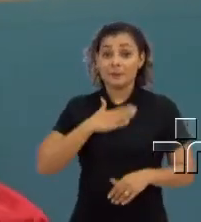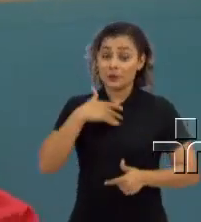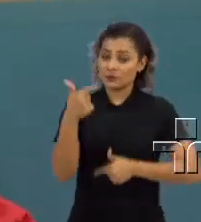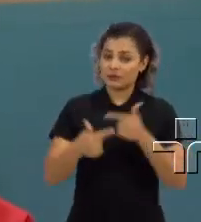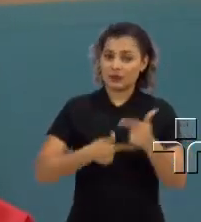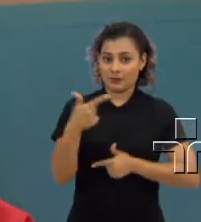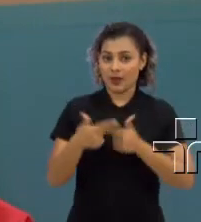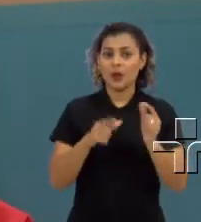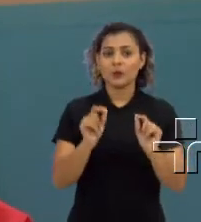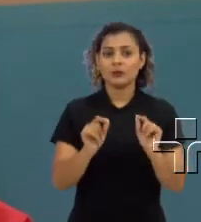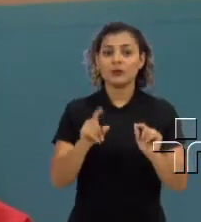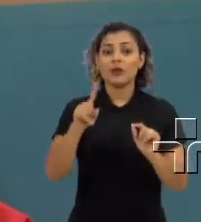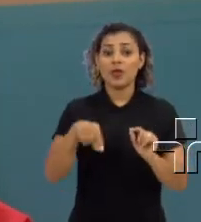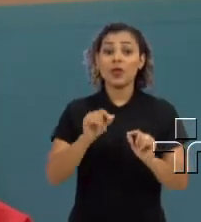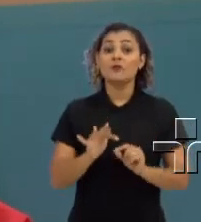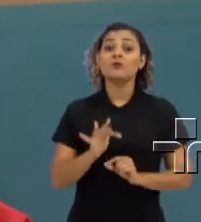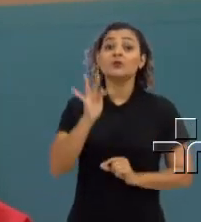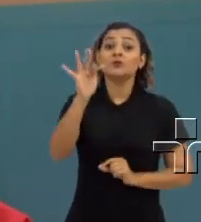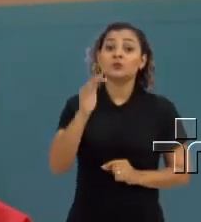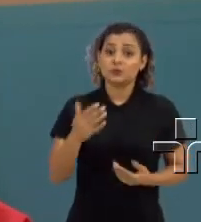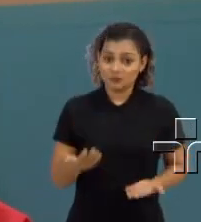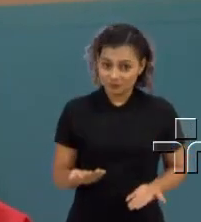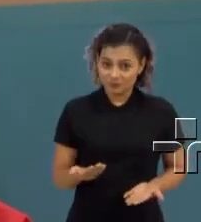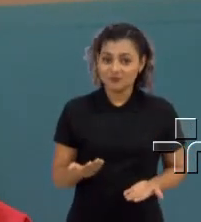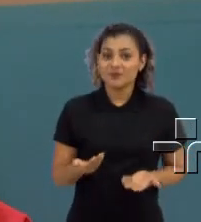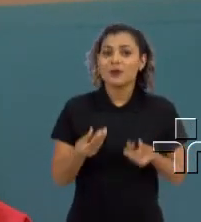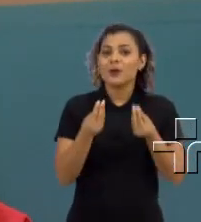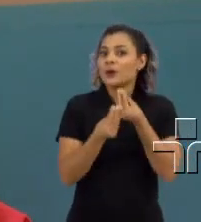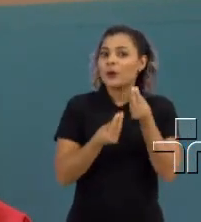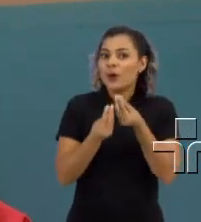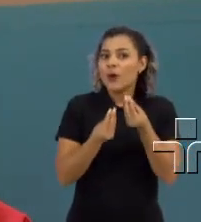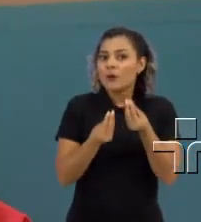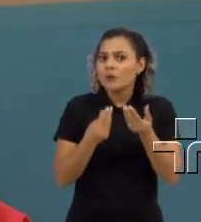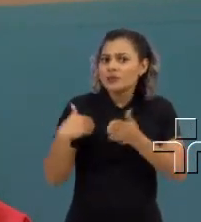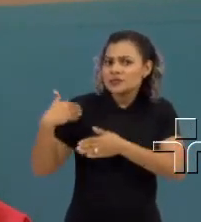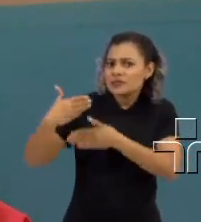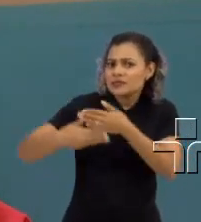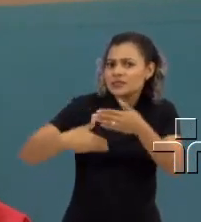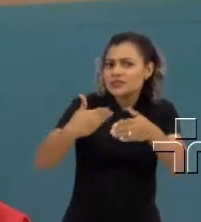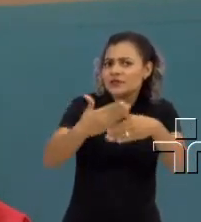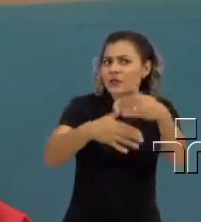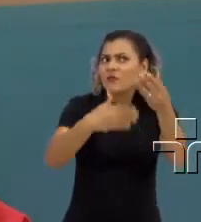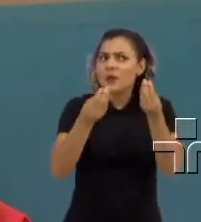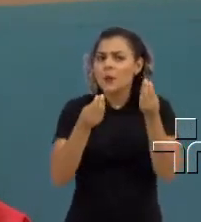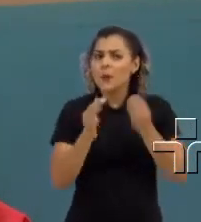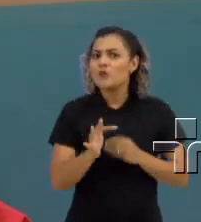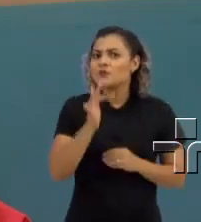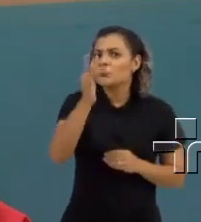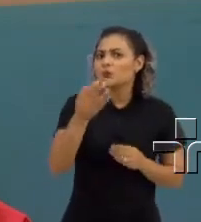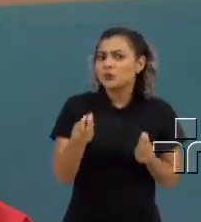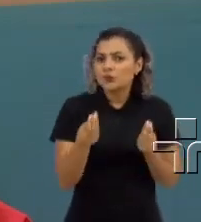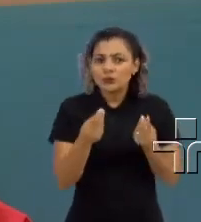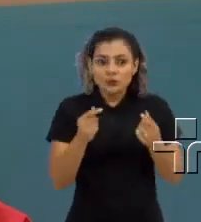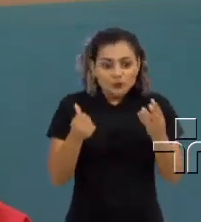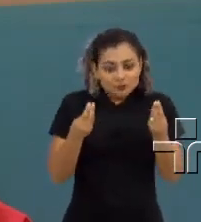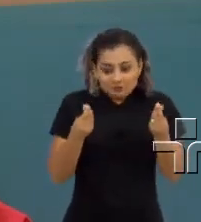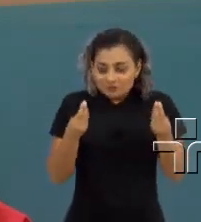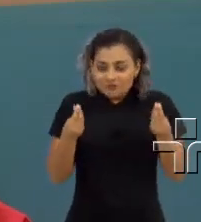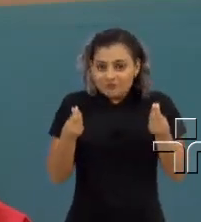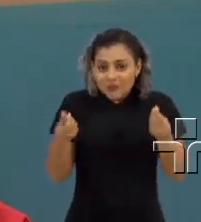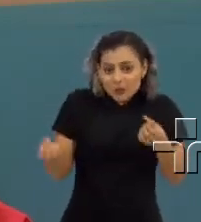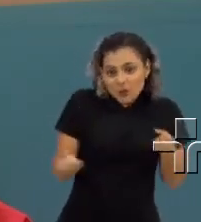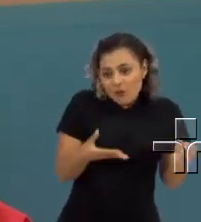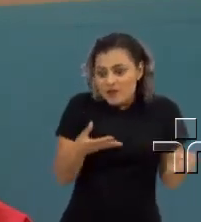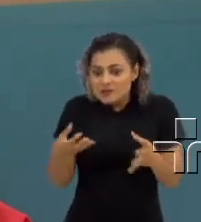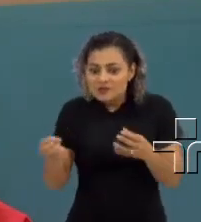é visitar o futuro, né? Ver as coisas que estão se desenvolvendo em relação ao futuro, como